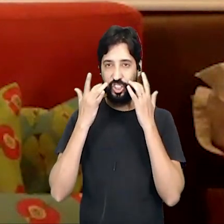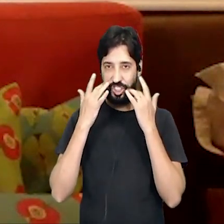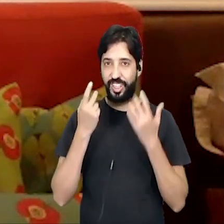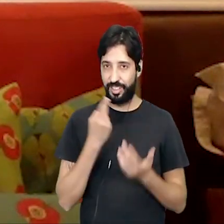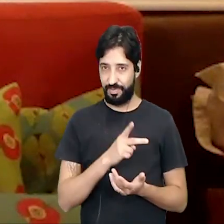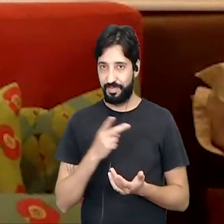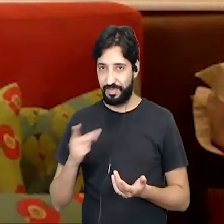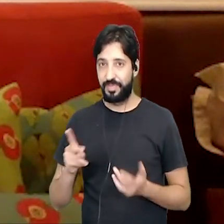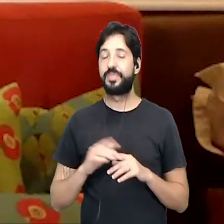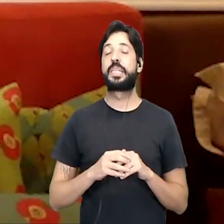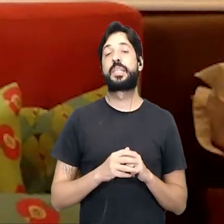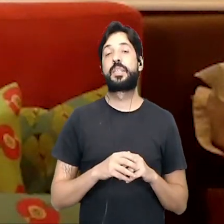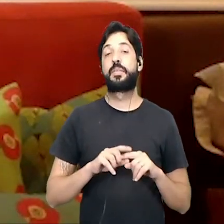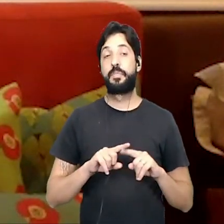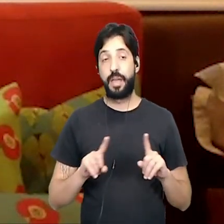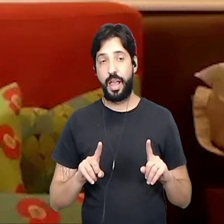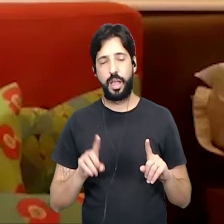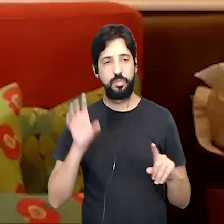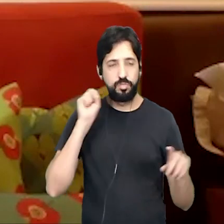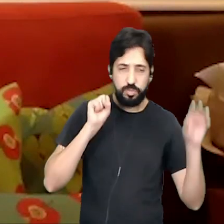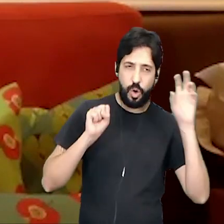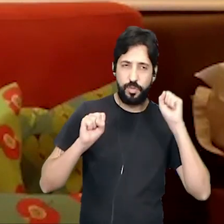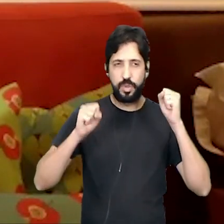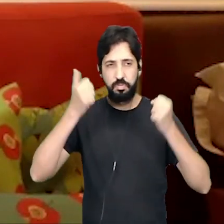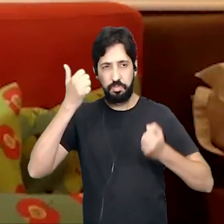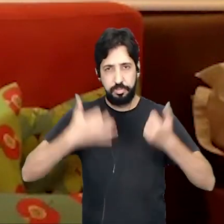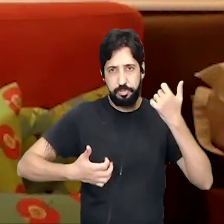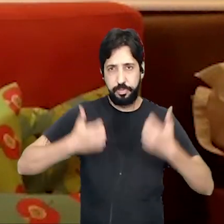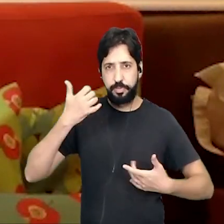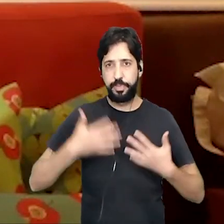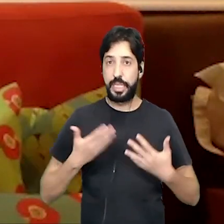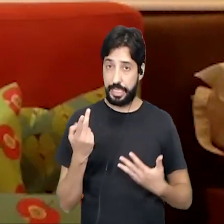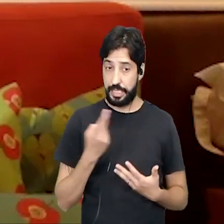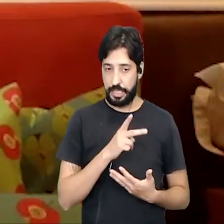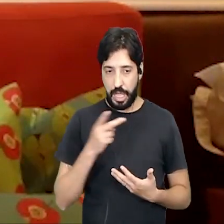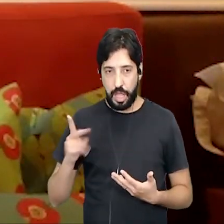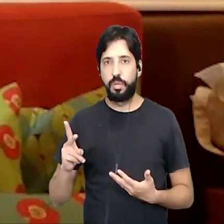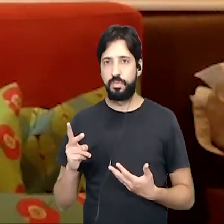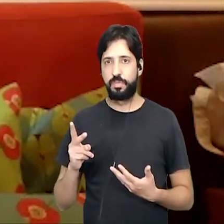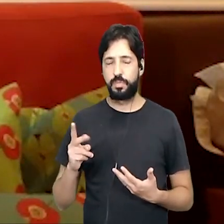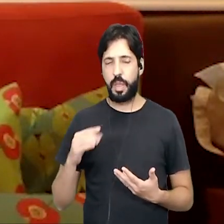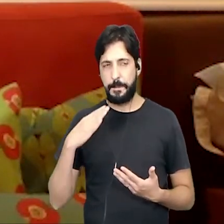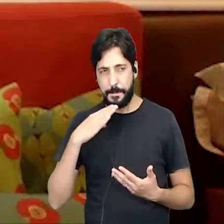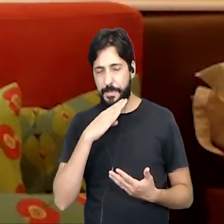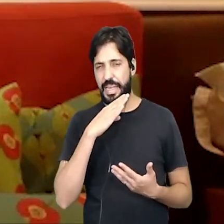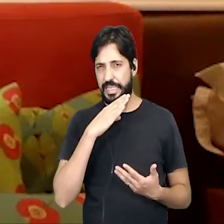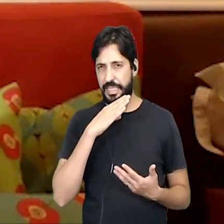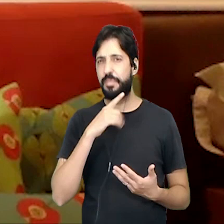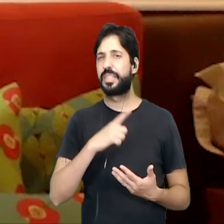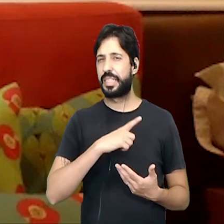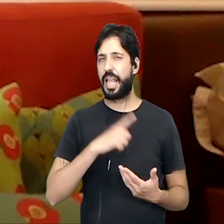assistir O Silêncio do Mundo, mas escutando os relatos de vocês, fica